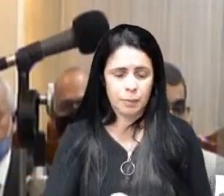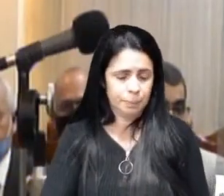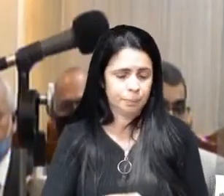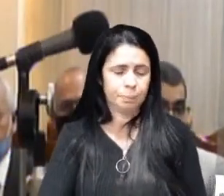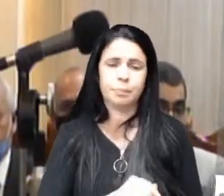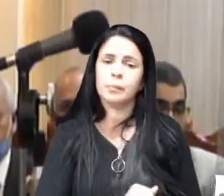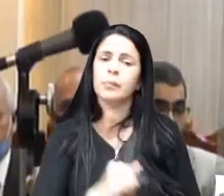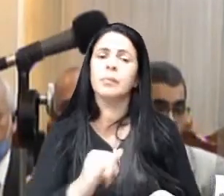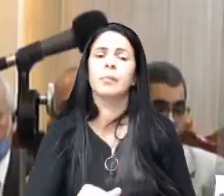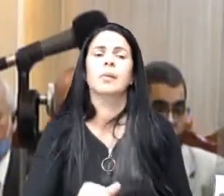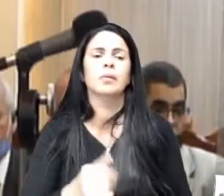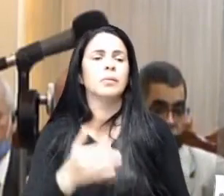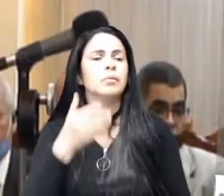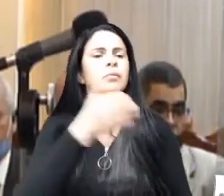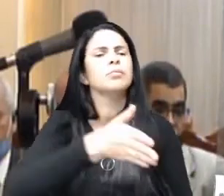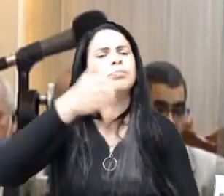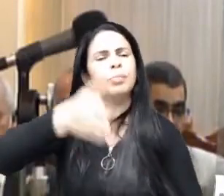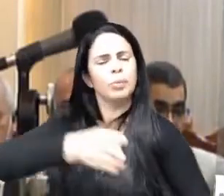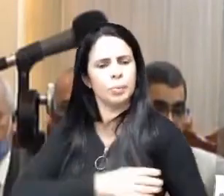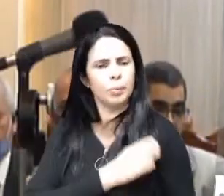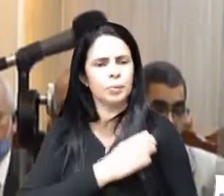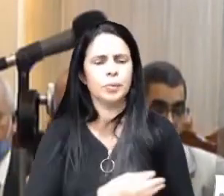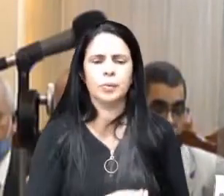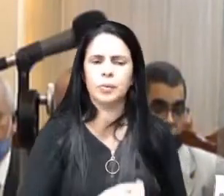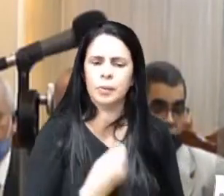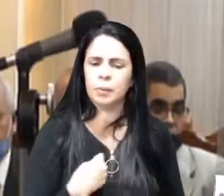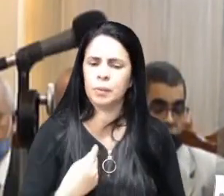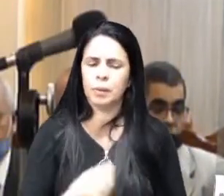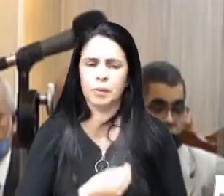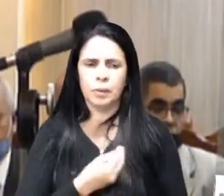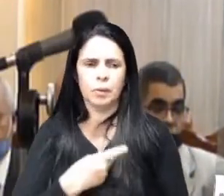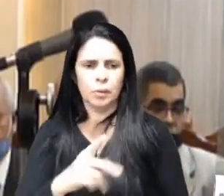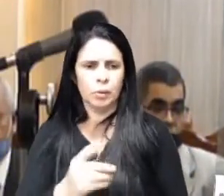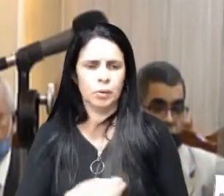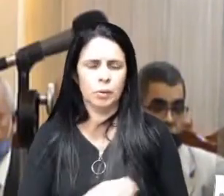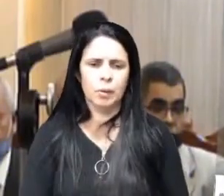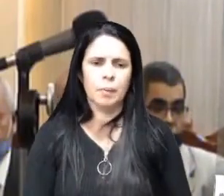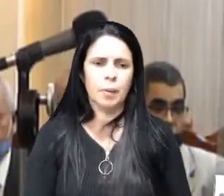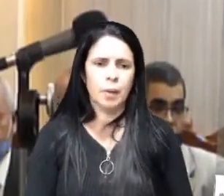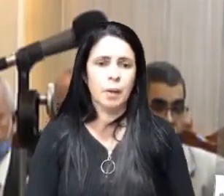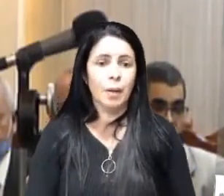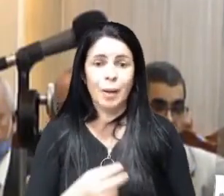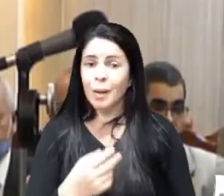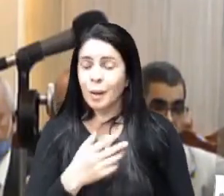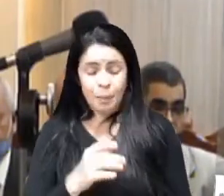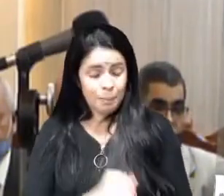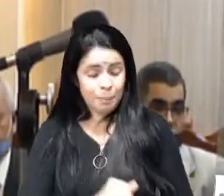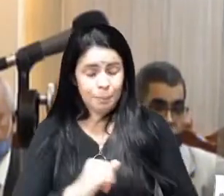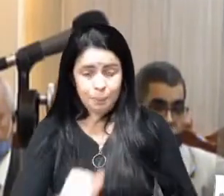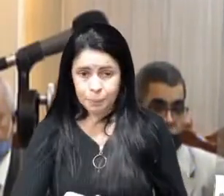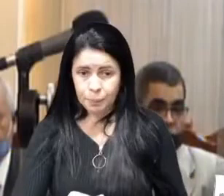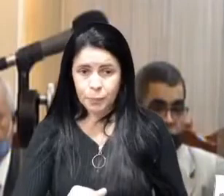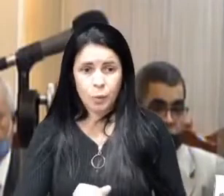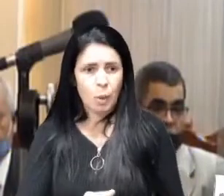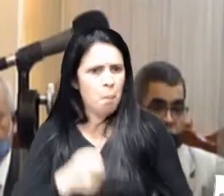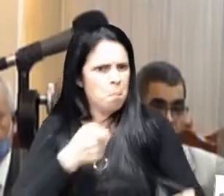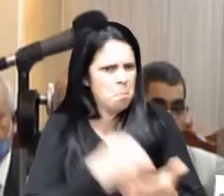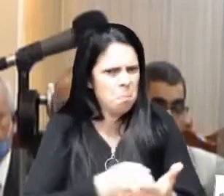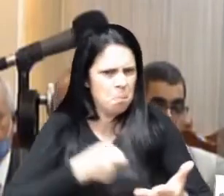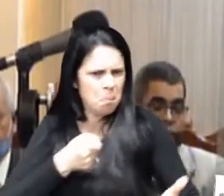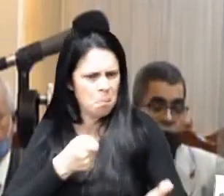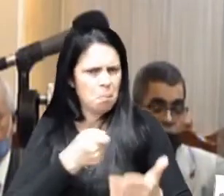Palavra, palavra, palavra, vai e fala, não é? Não é confrontar, não é afrontar as pessoas, é confrontar o